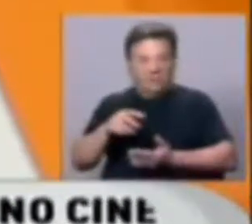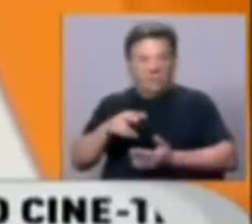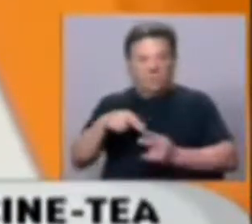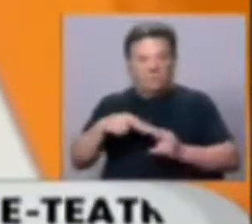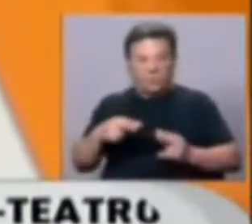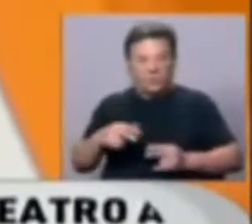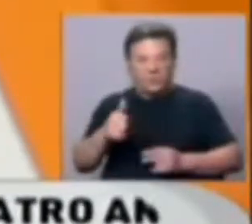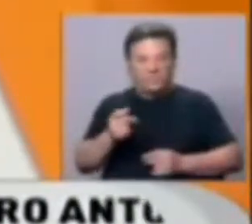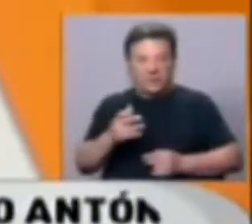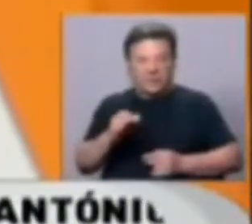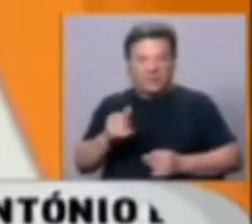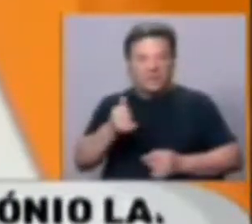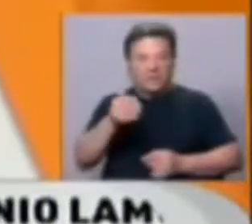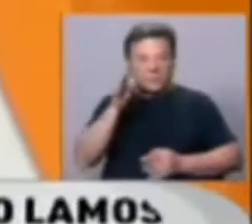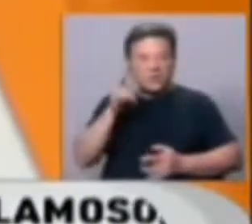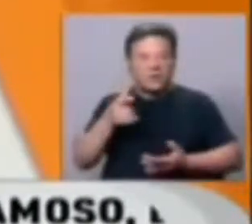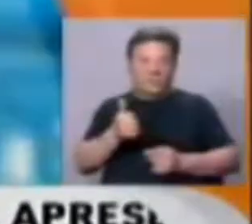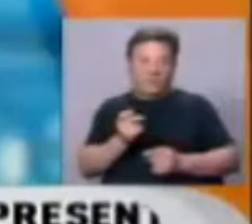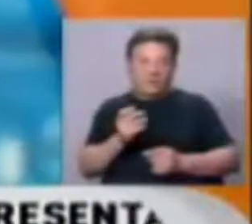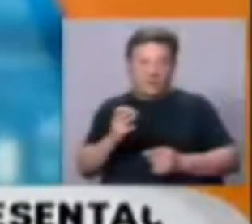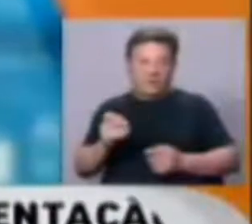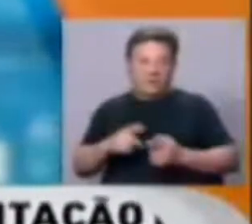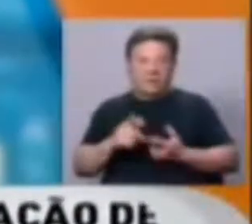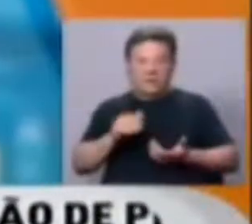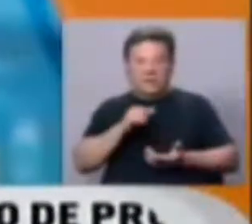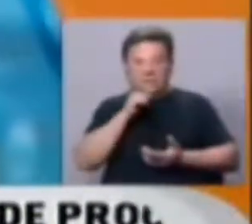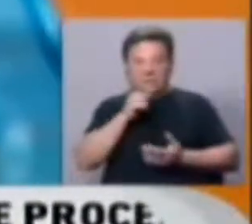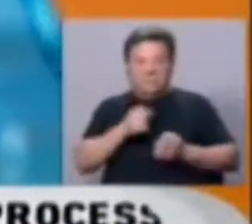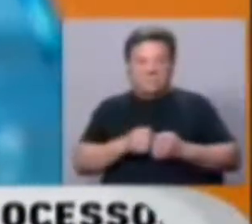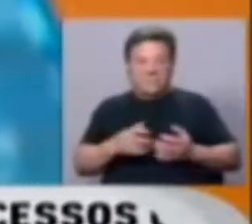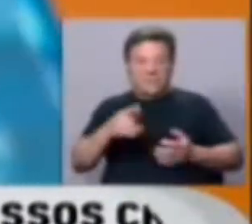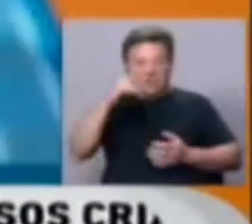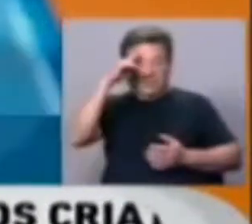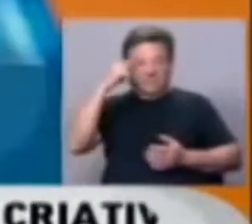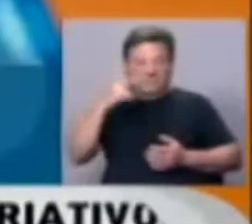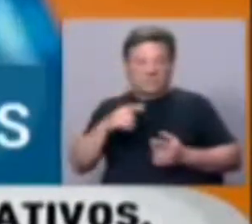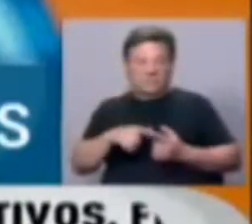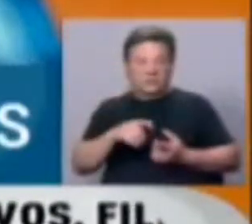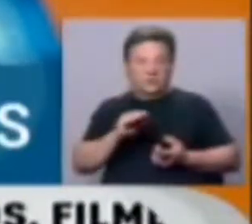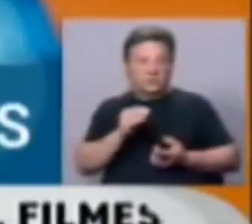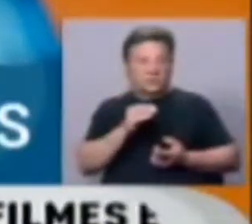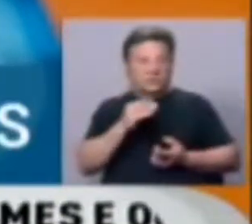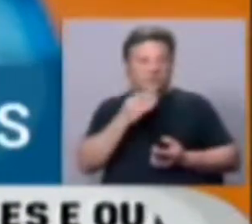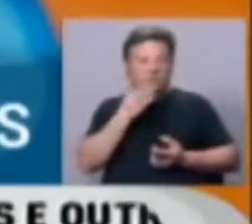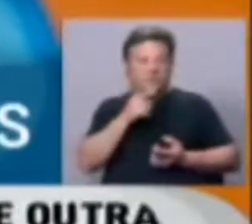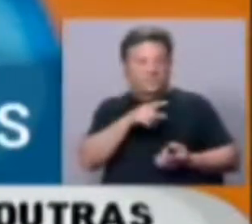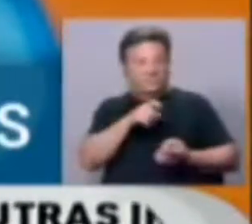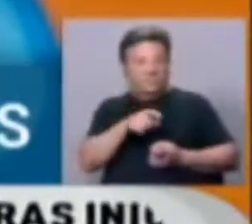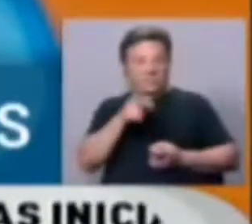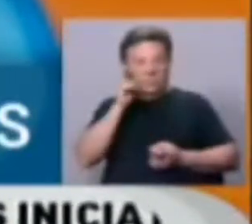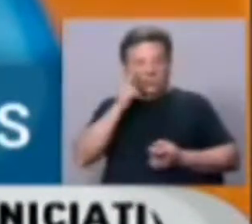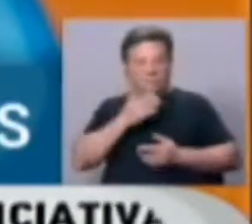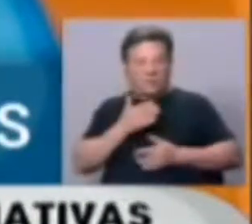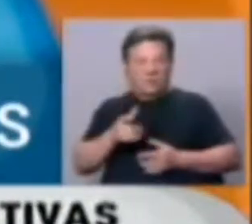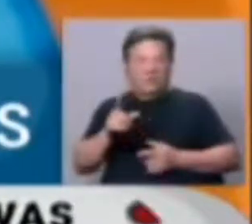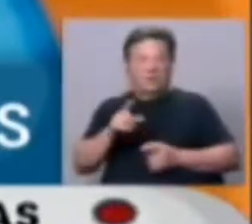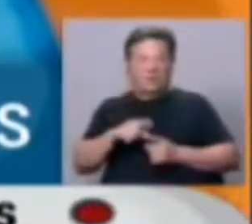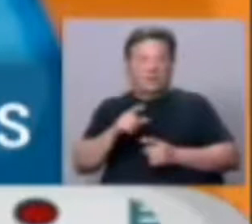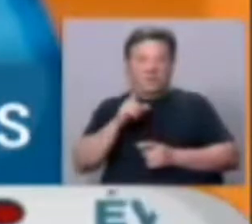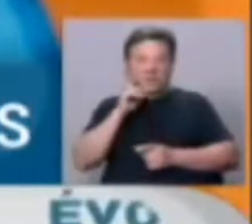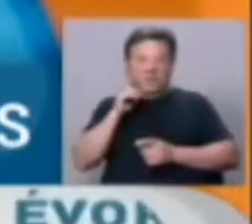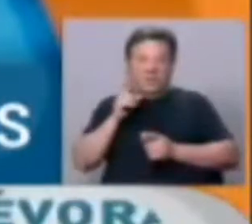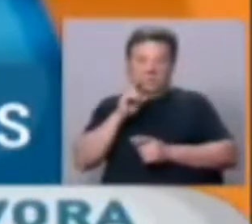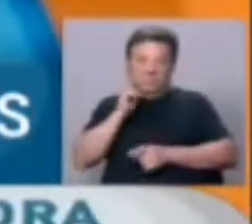Maria, muito boa tarde. Conta a situação nesta altura. É cada vez mais difícil captar jovens para bombeiros voluntários, a exigente e prolongada